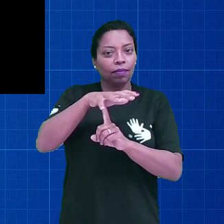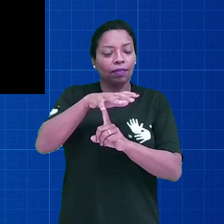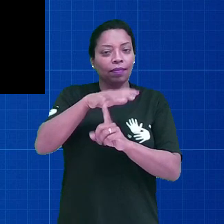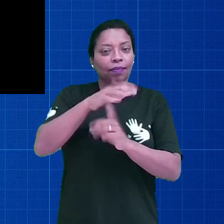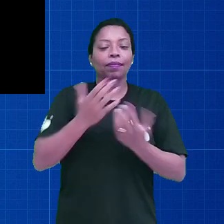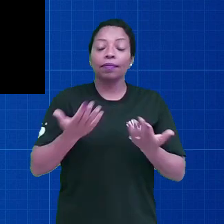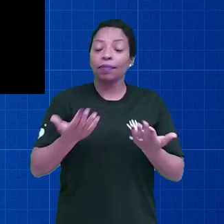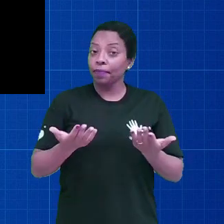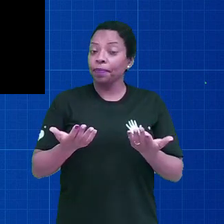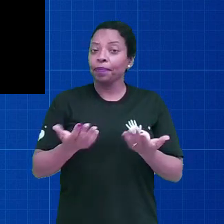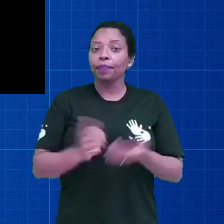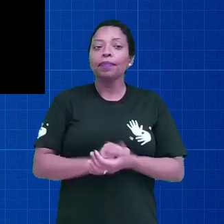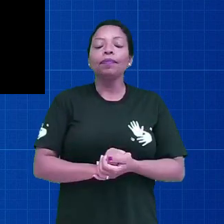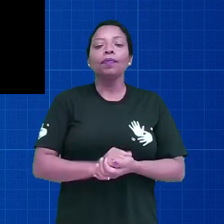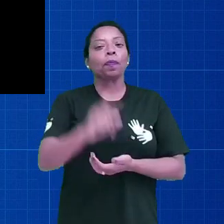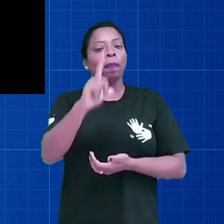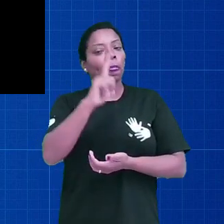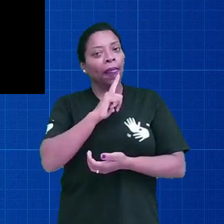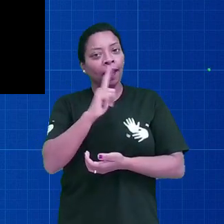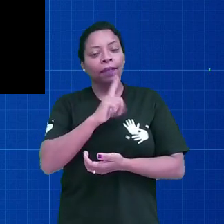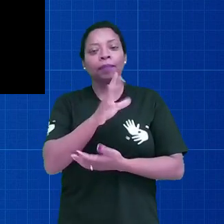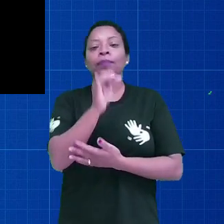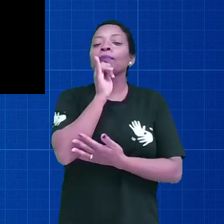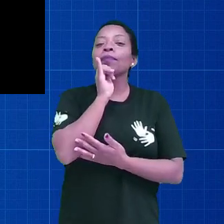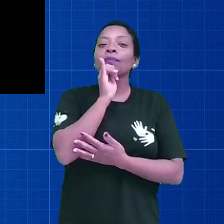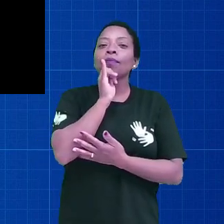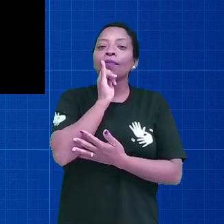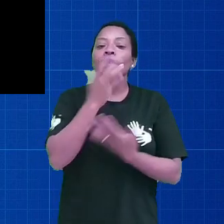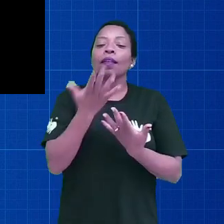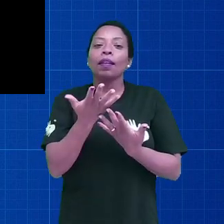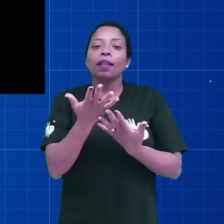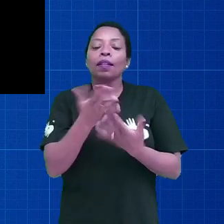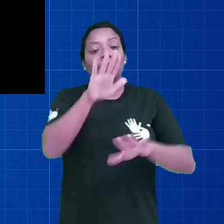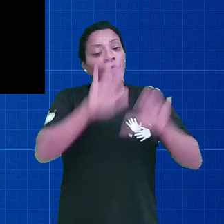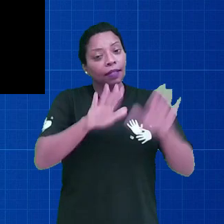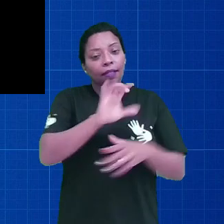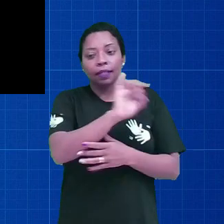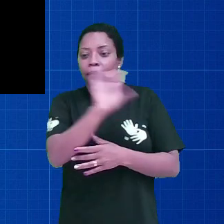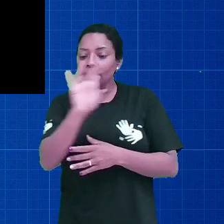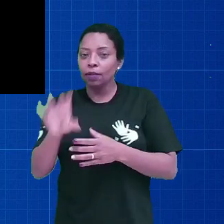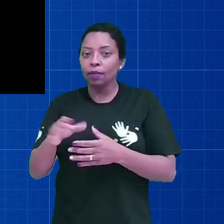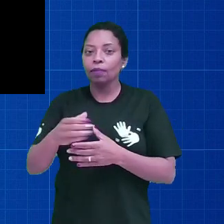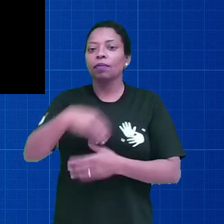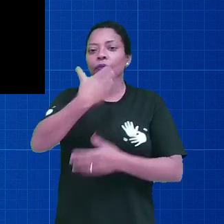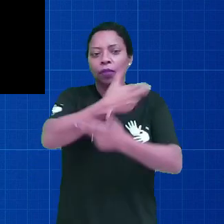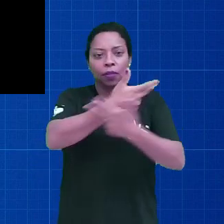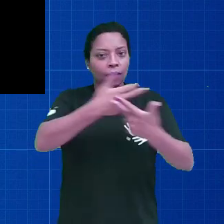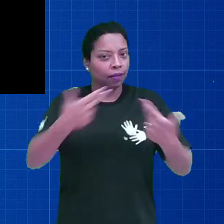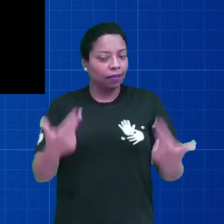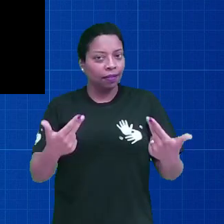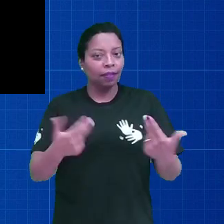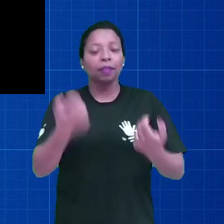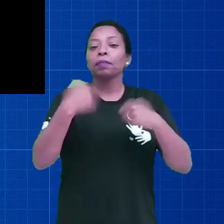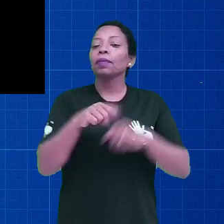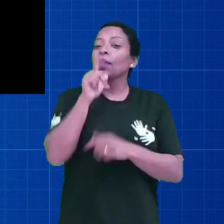Então, existe uma limitação ao crescimento das plantas, que é a questão da água, que é